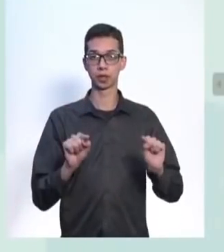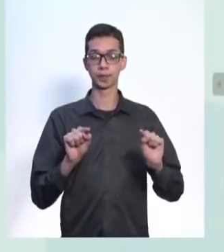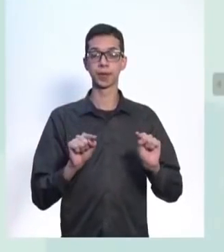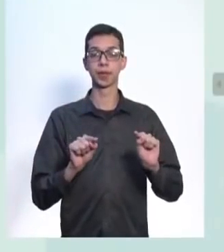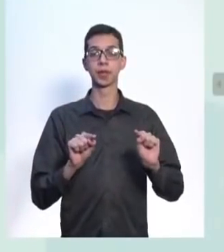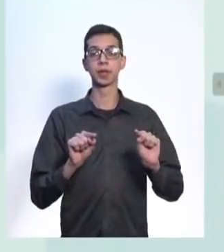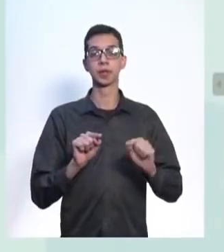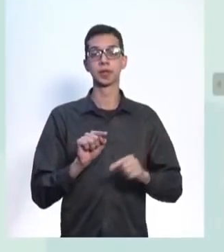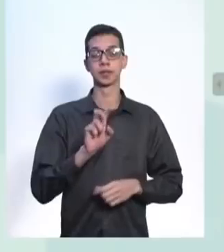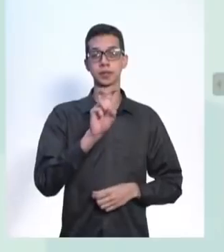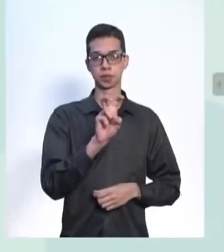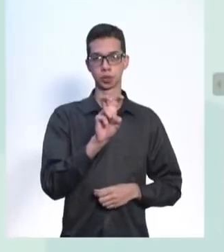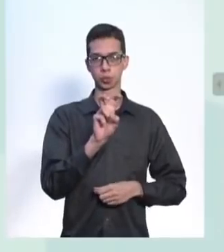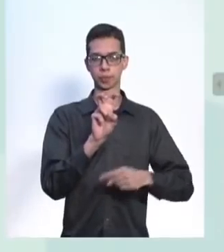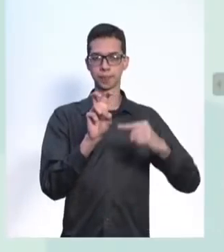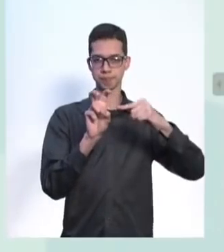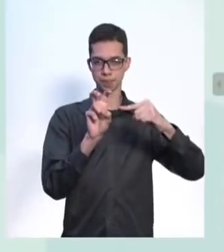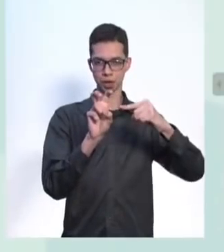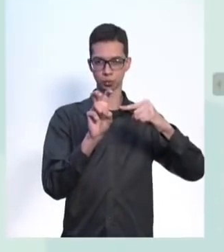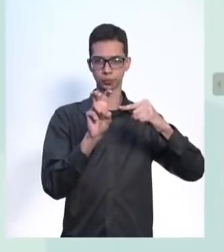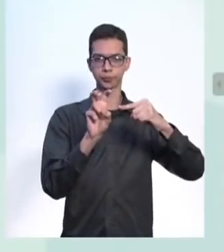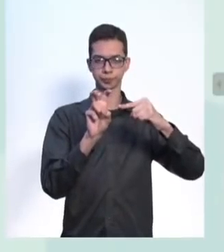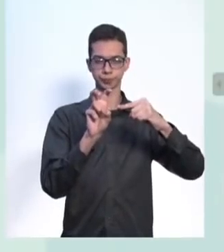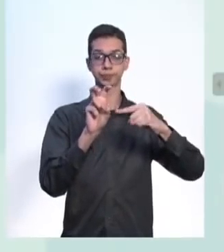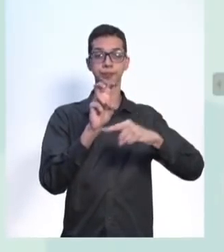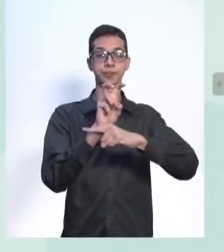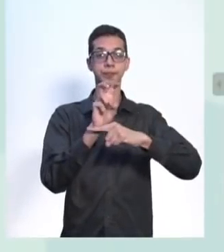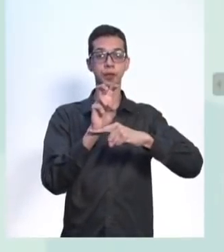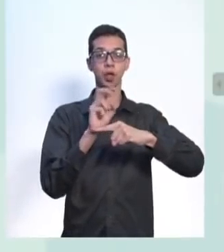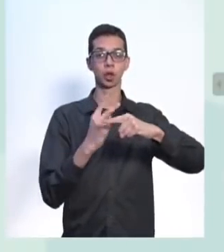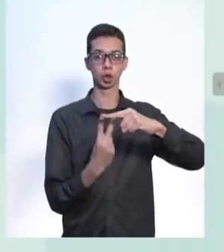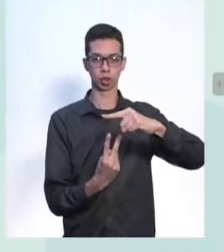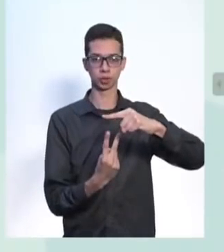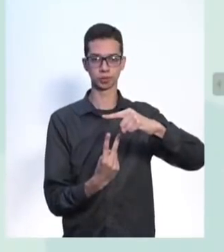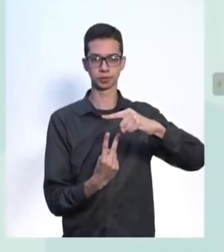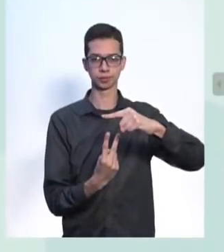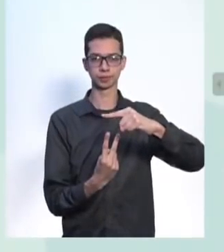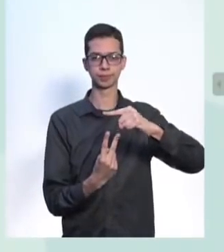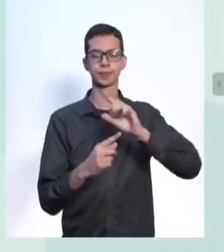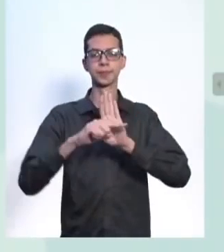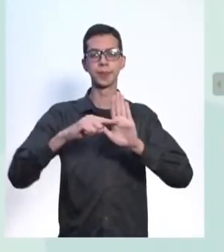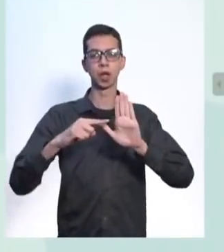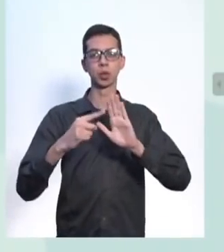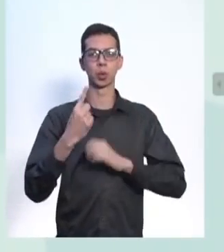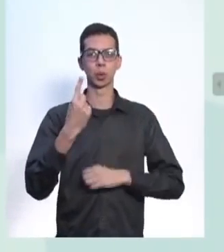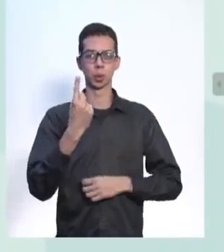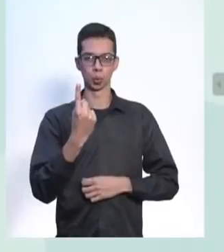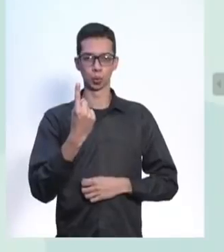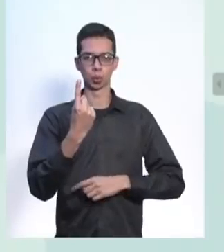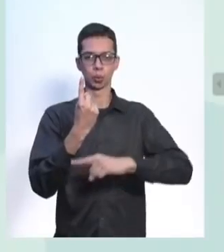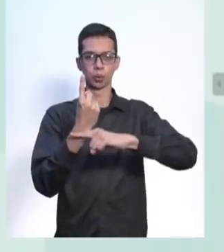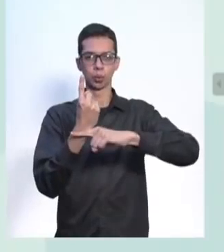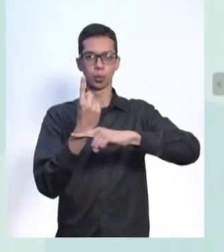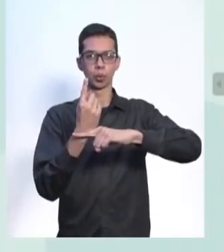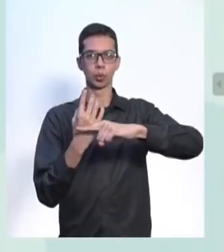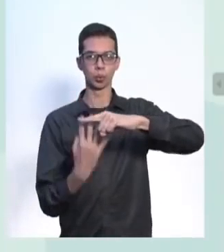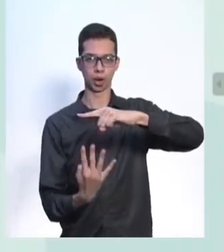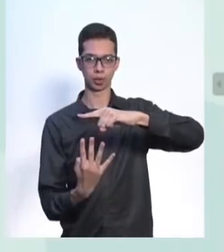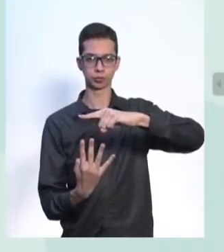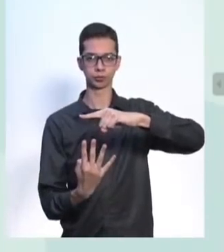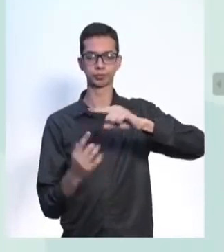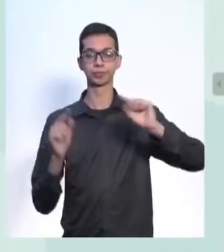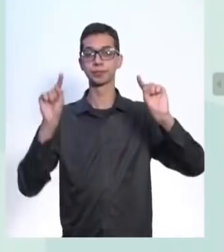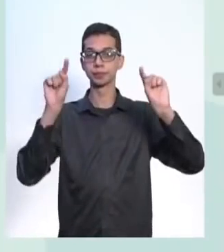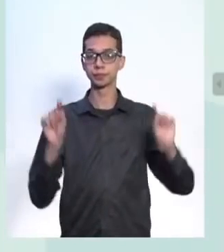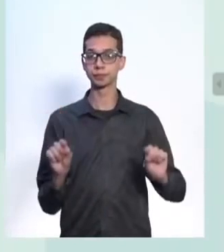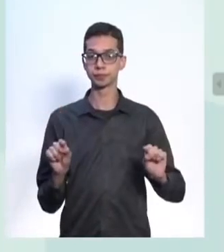aqui vai ficar menos 1 e embaixo 4 vezes 1, 4. Você pode terminar aqui o vértice ou ainda colocar